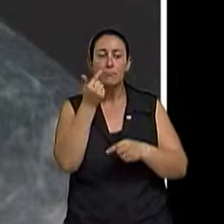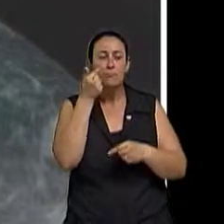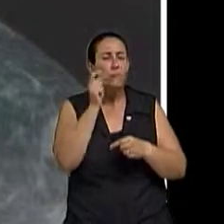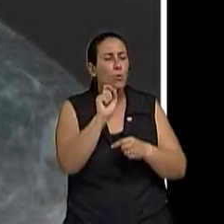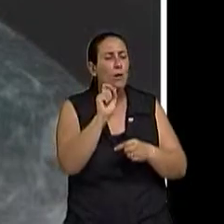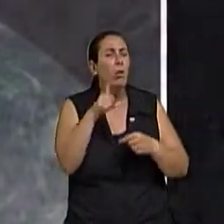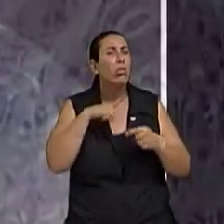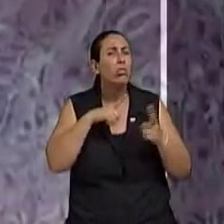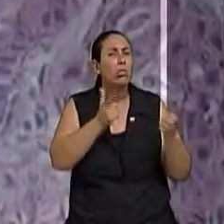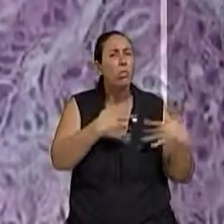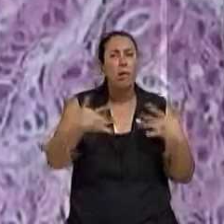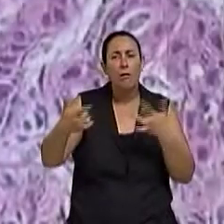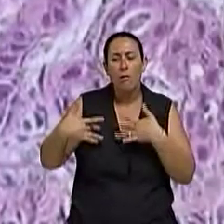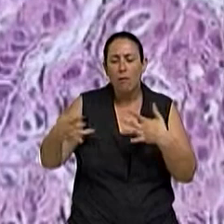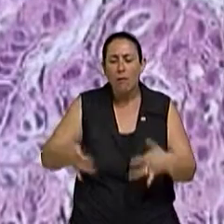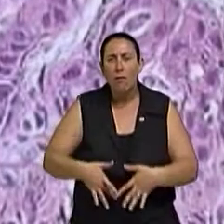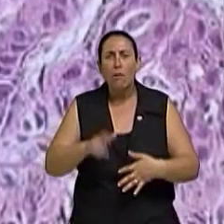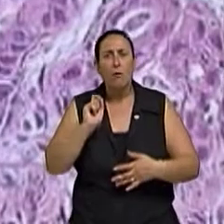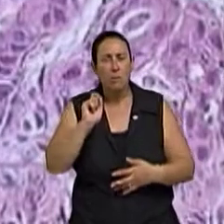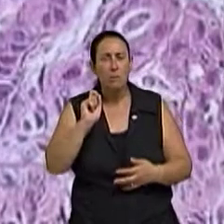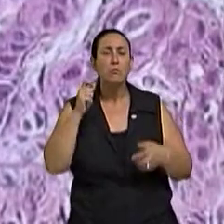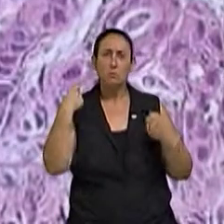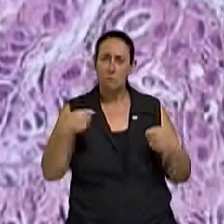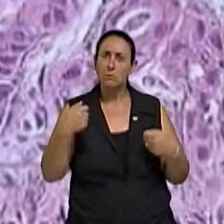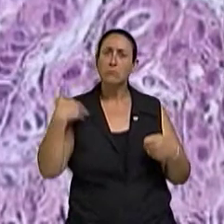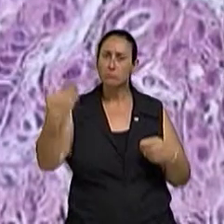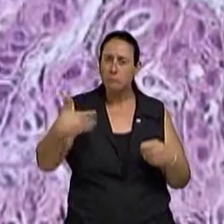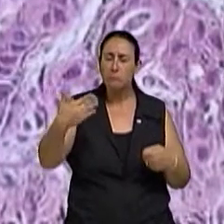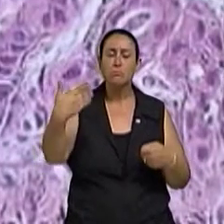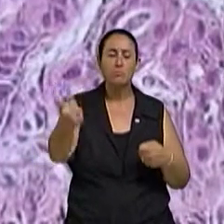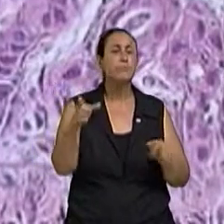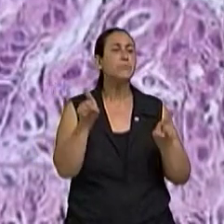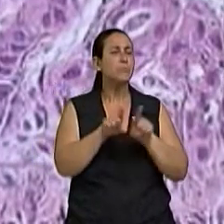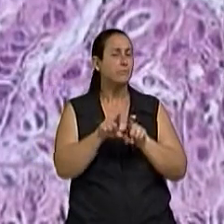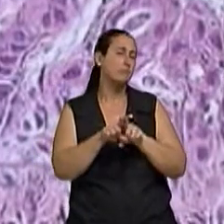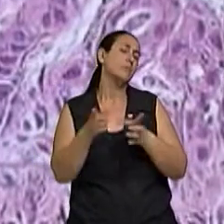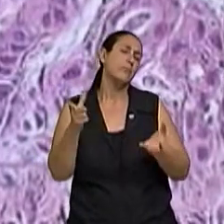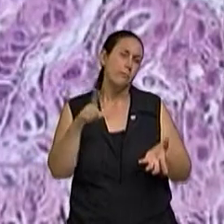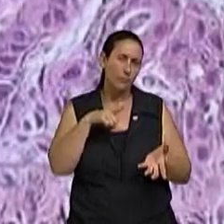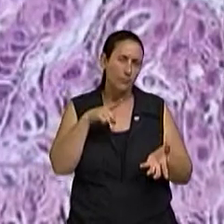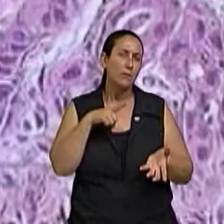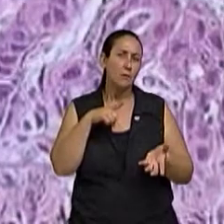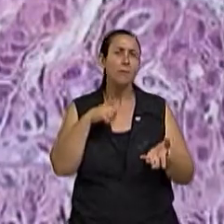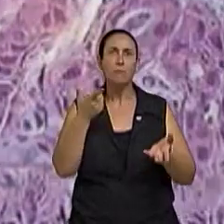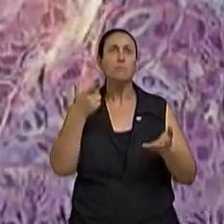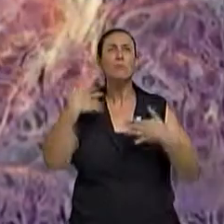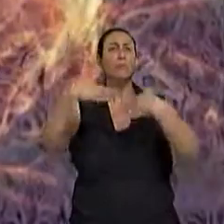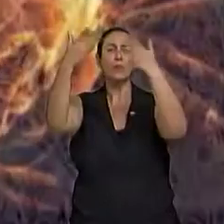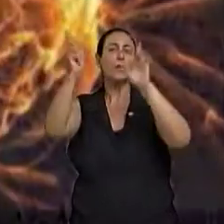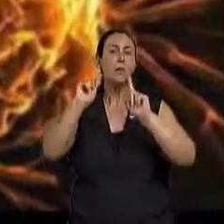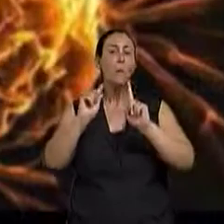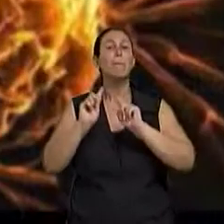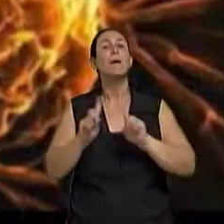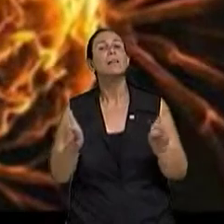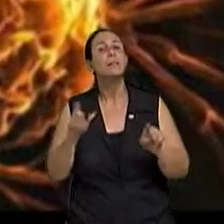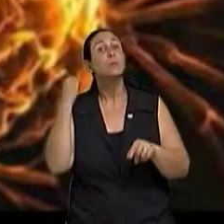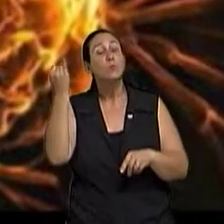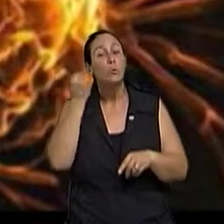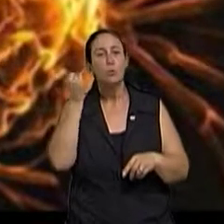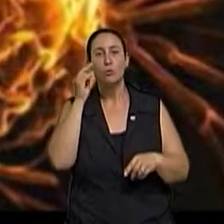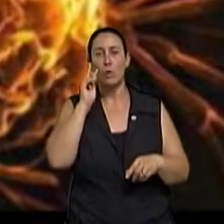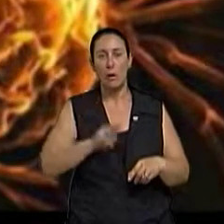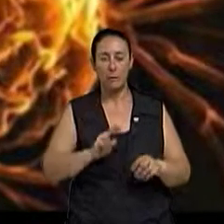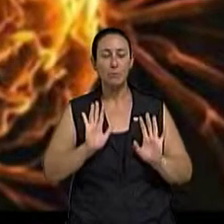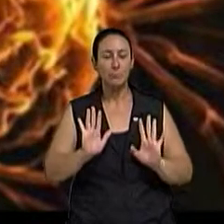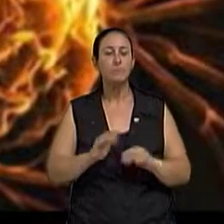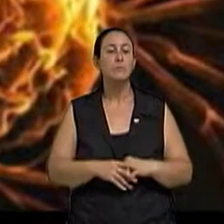as lesões, que muitas vezes são iniciais, ou grande maioria das vezes é inicial. Uma pequena parte nunca vai desenvolver, mas, enfim, é importante esse tipo de leitura.